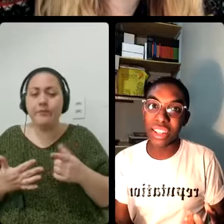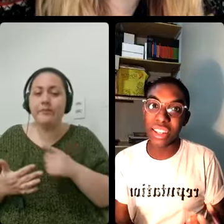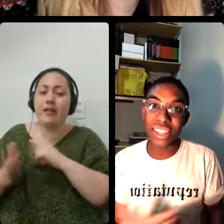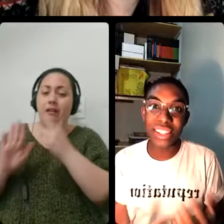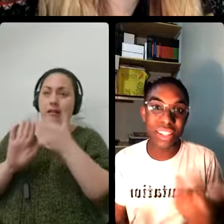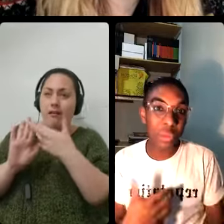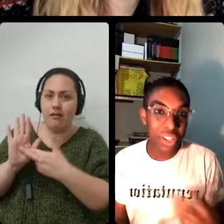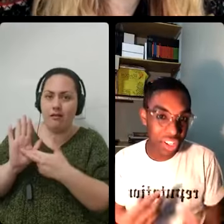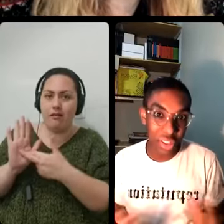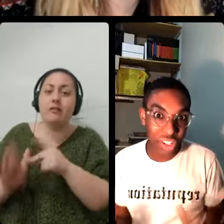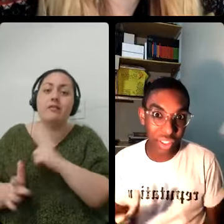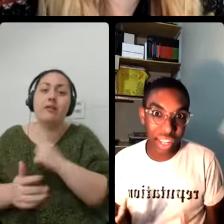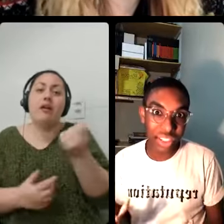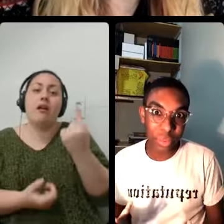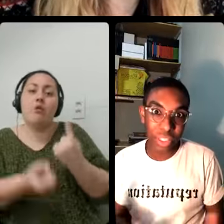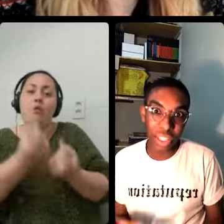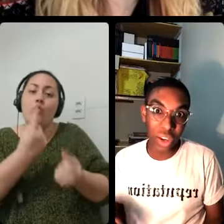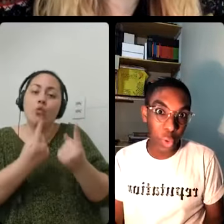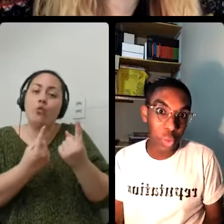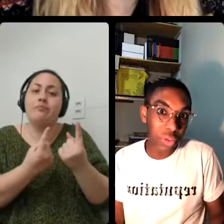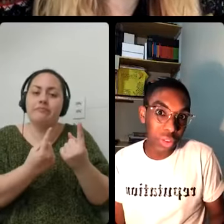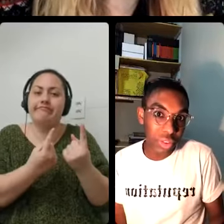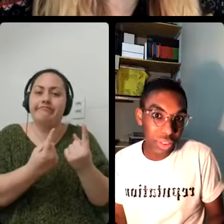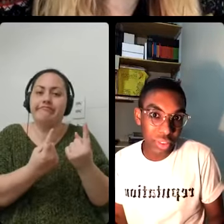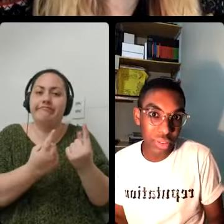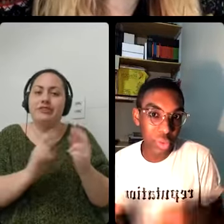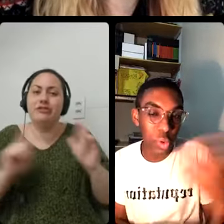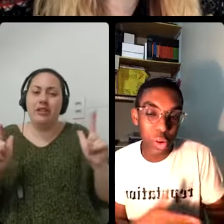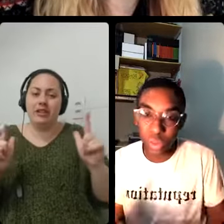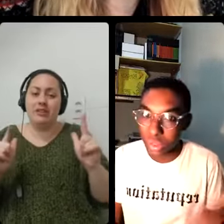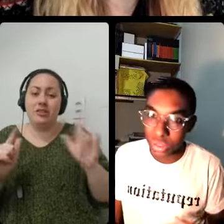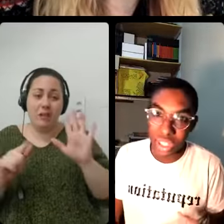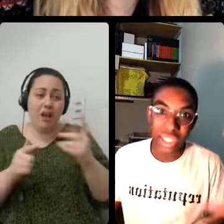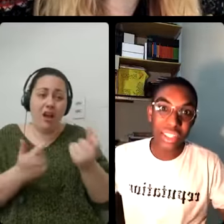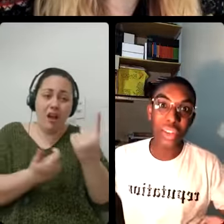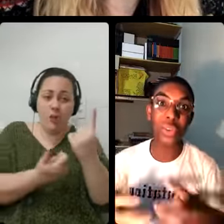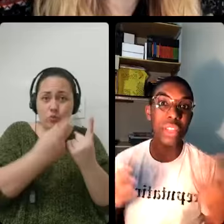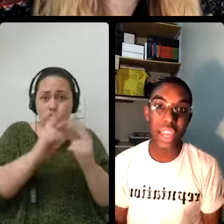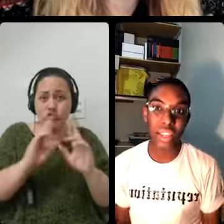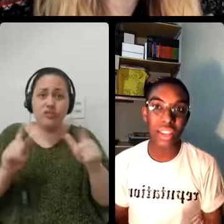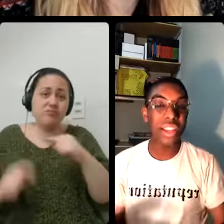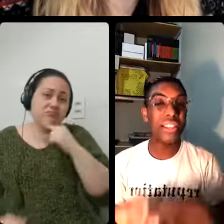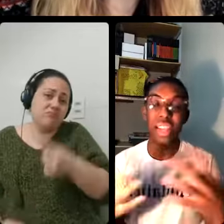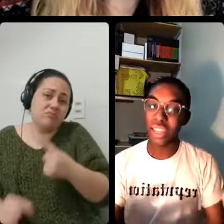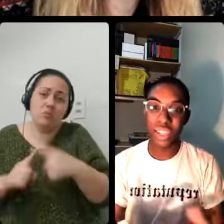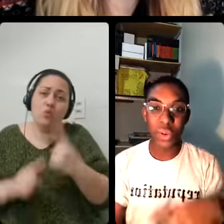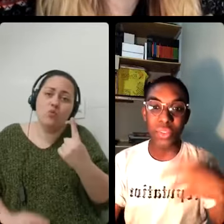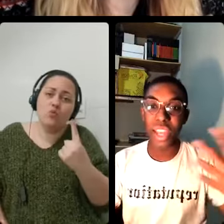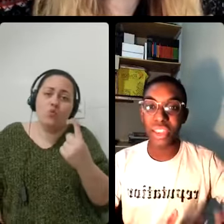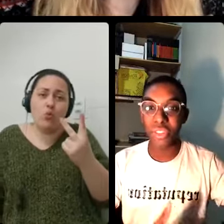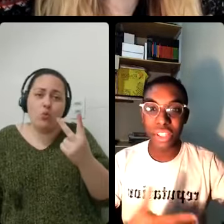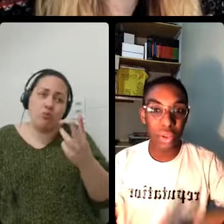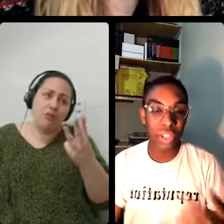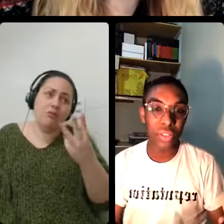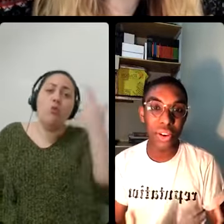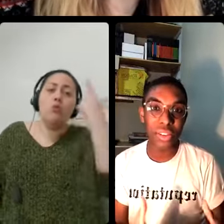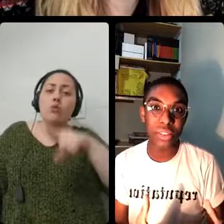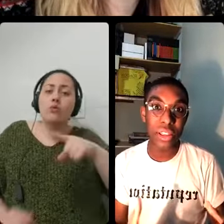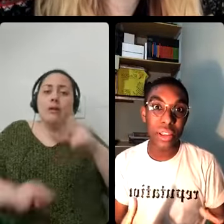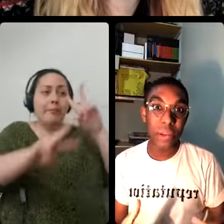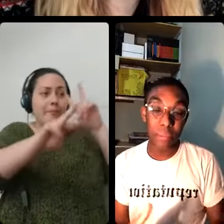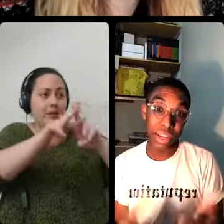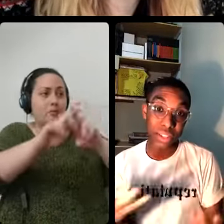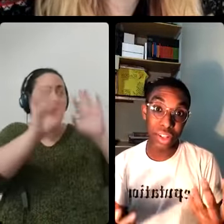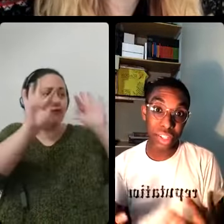E aí a exceção pra gente não adianta nada, porque é um ou dois, um ou outro, que consegue sair, consegue fazer outras